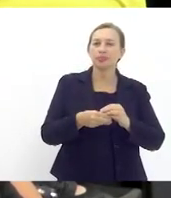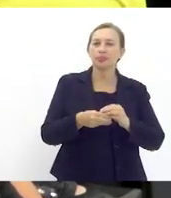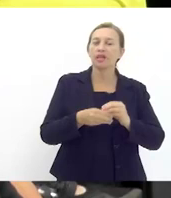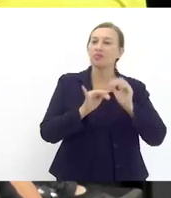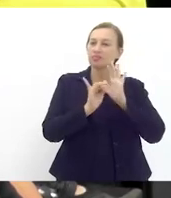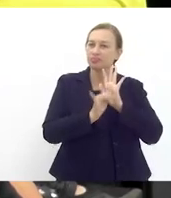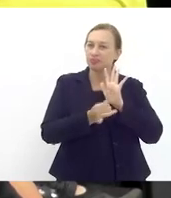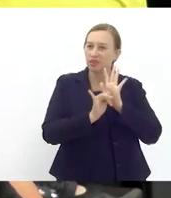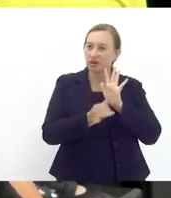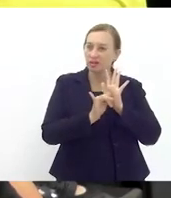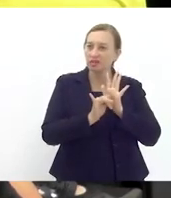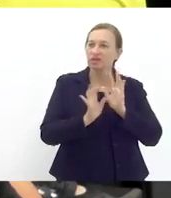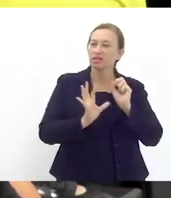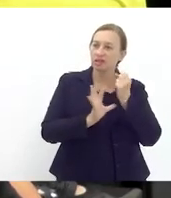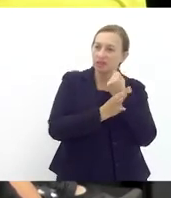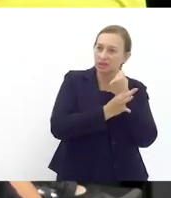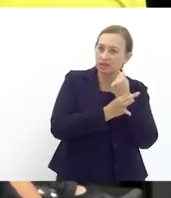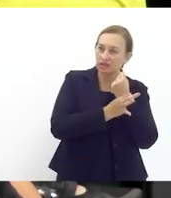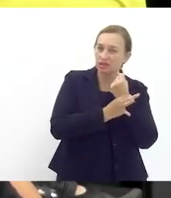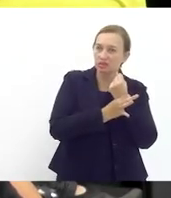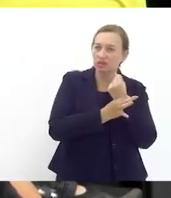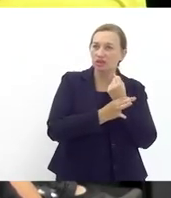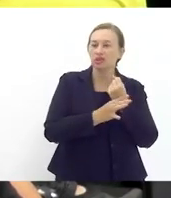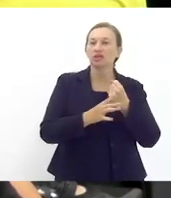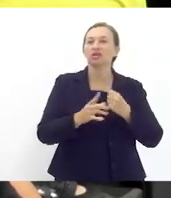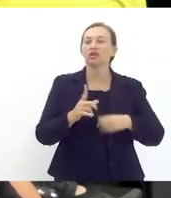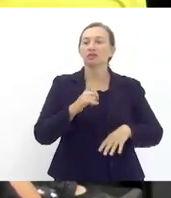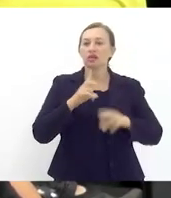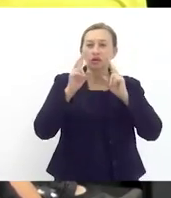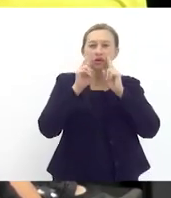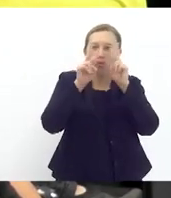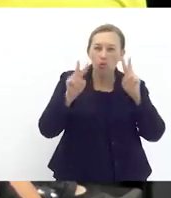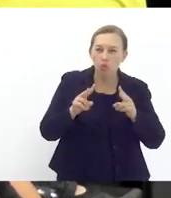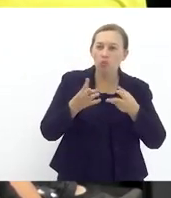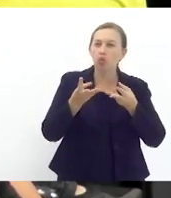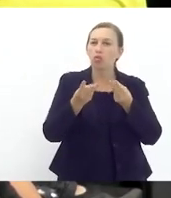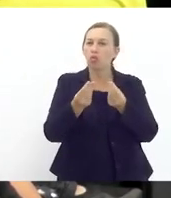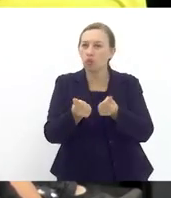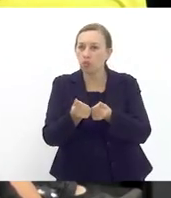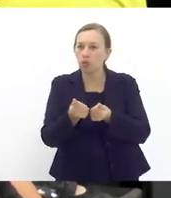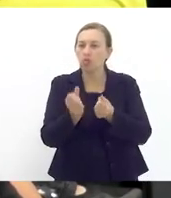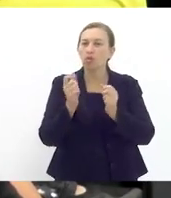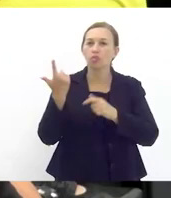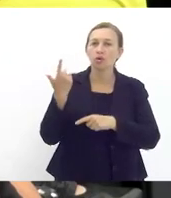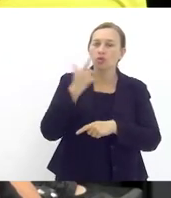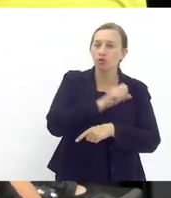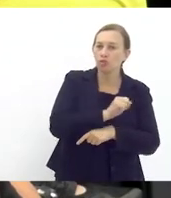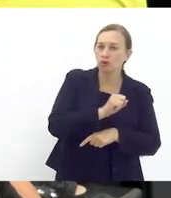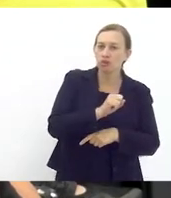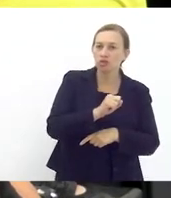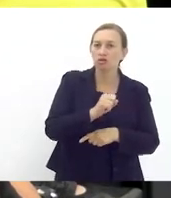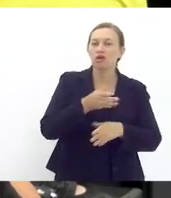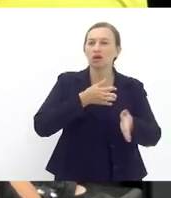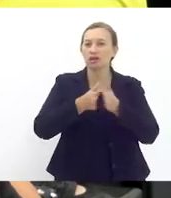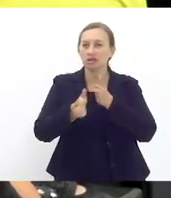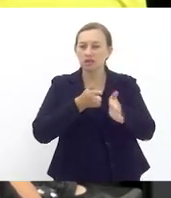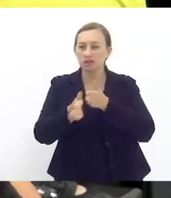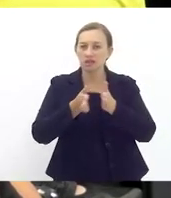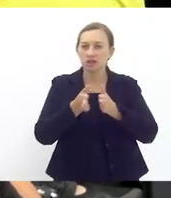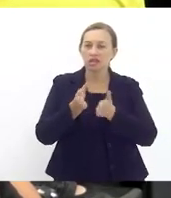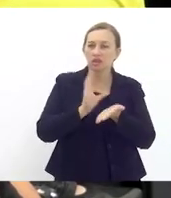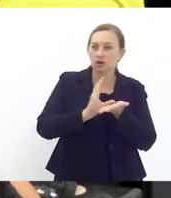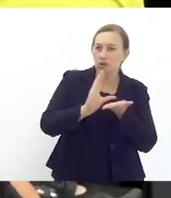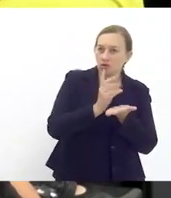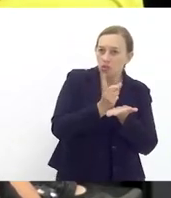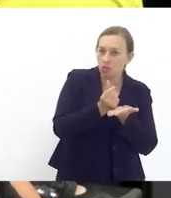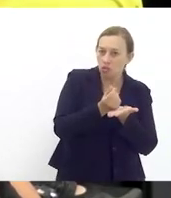editais mas assegurados de que a gente vai ter esse olhar essa sensibilidade para que a gente consiga ter acesso a essa verba